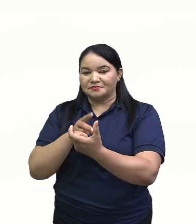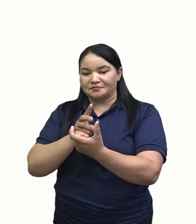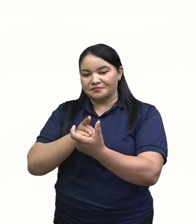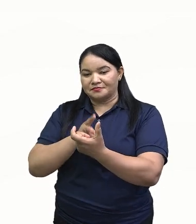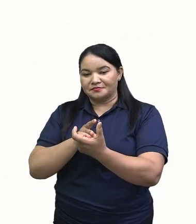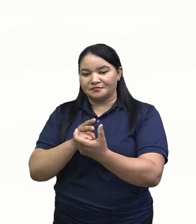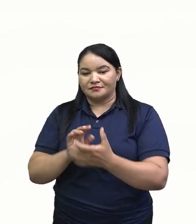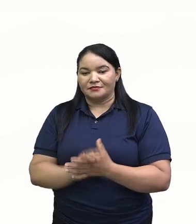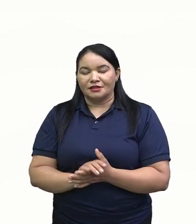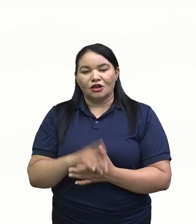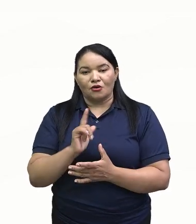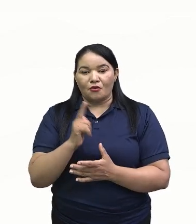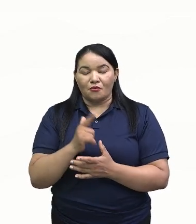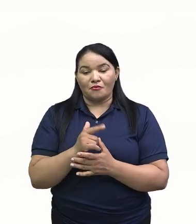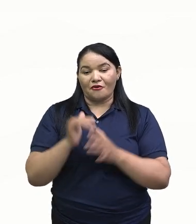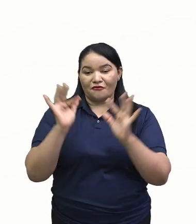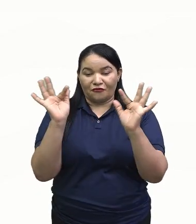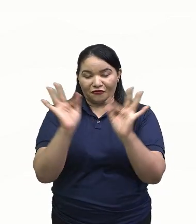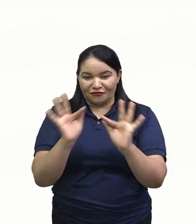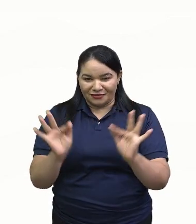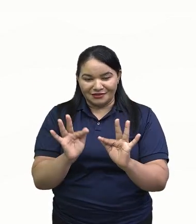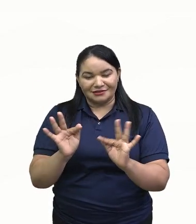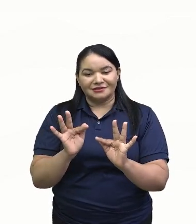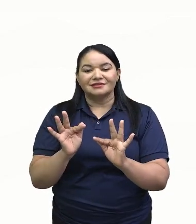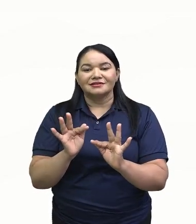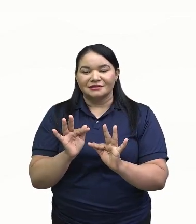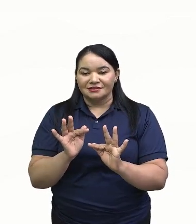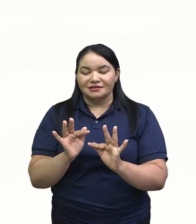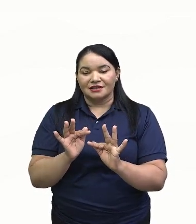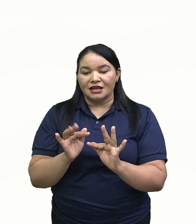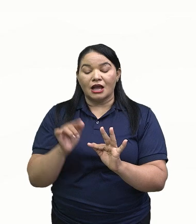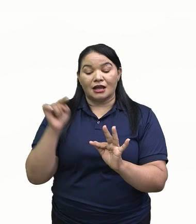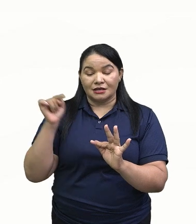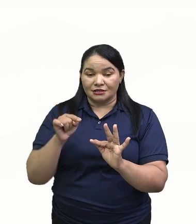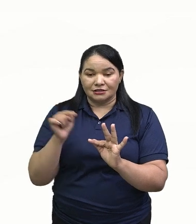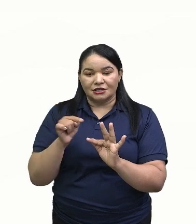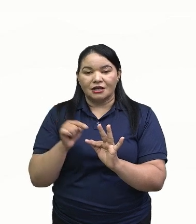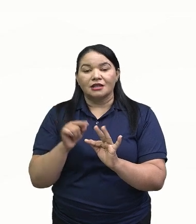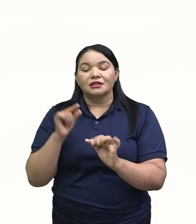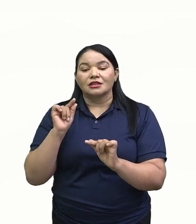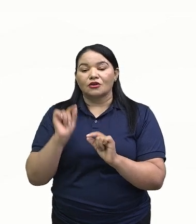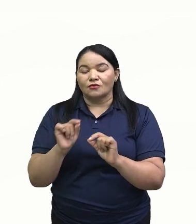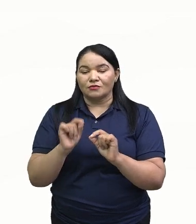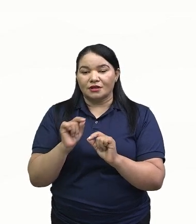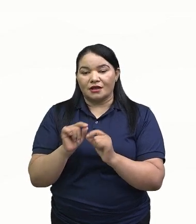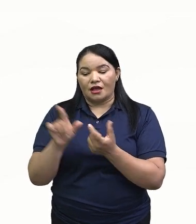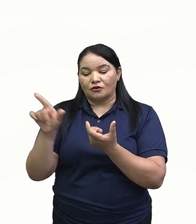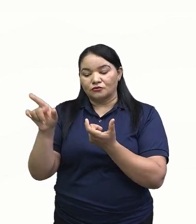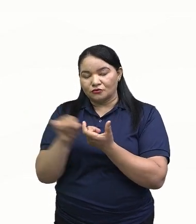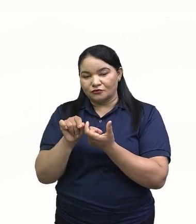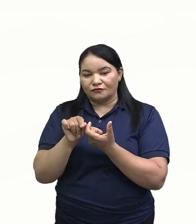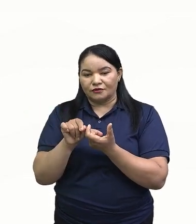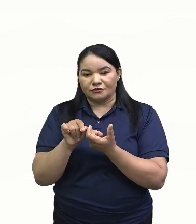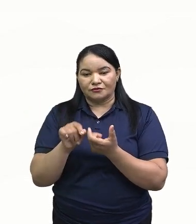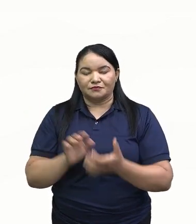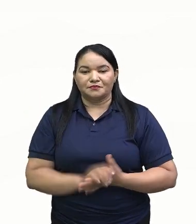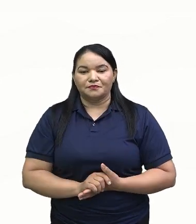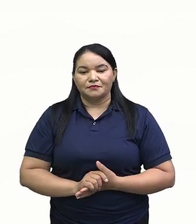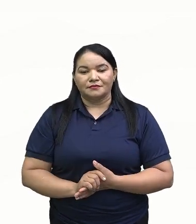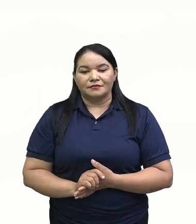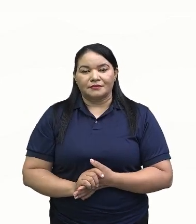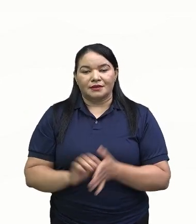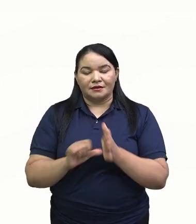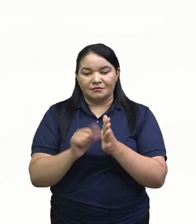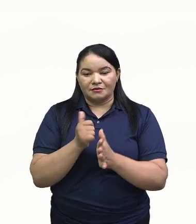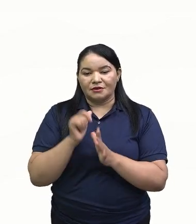digo felicidade, aí ele já vai estar tendo um sufixo. Então, o que eu quero que vocês observem,